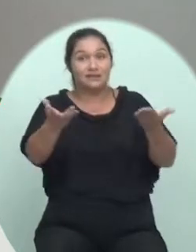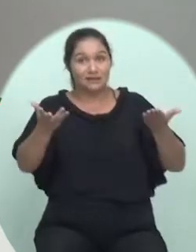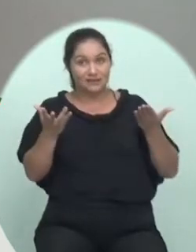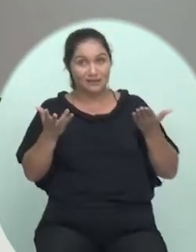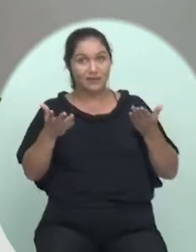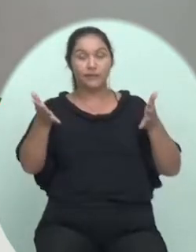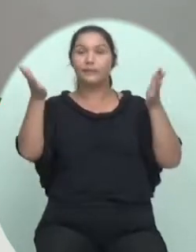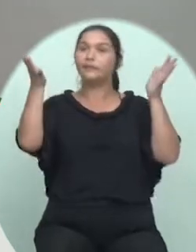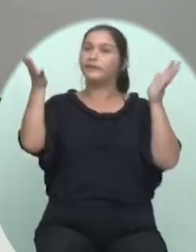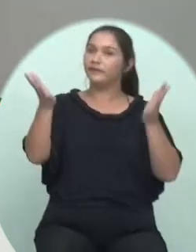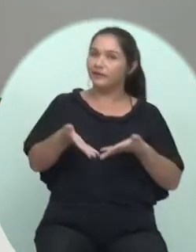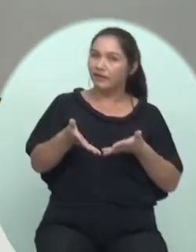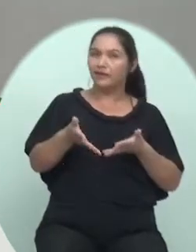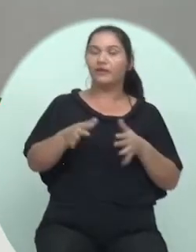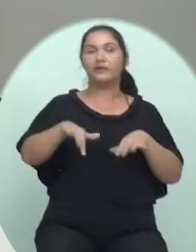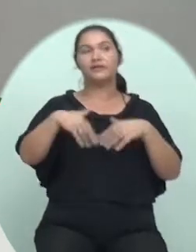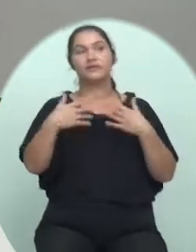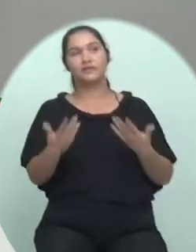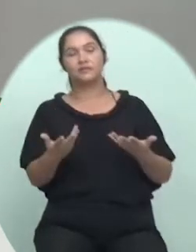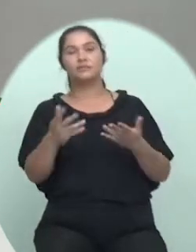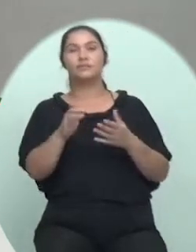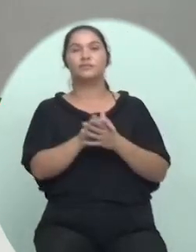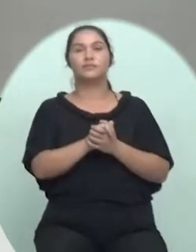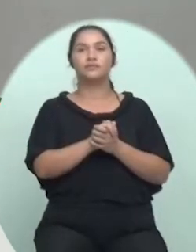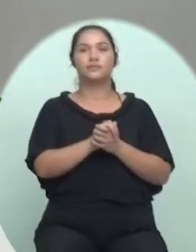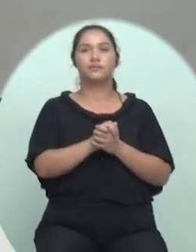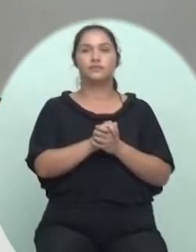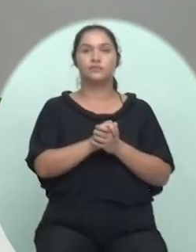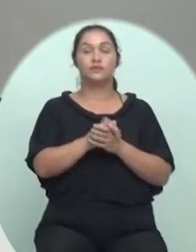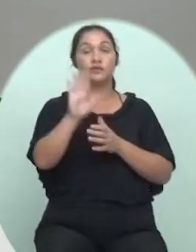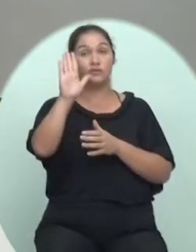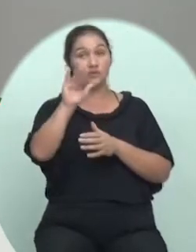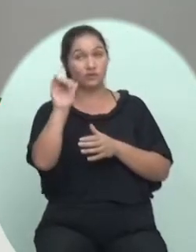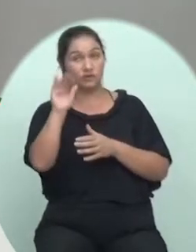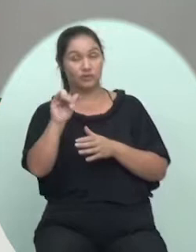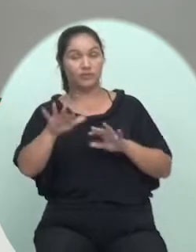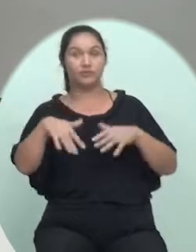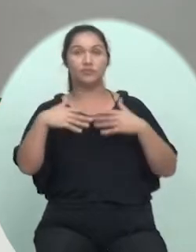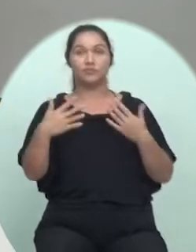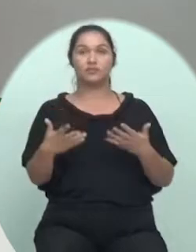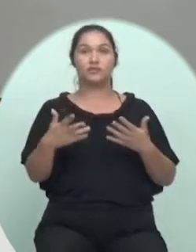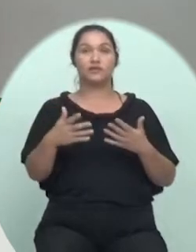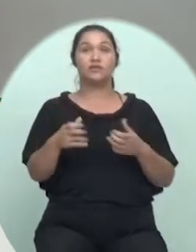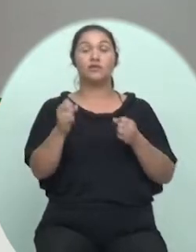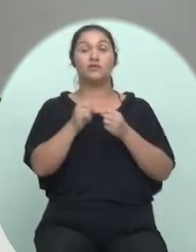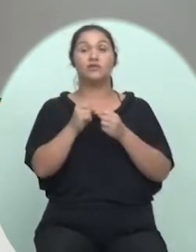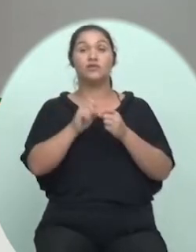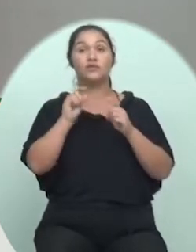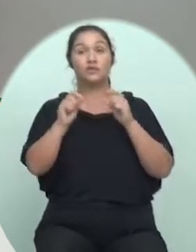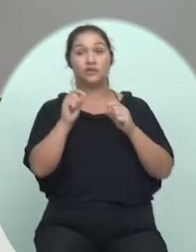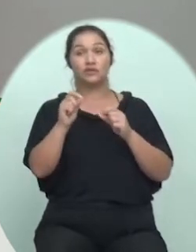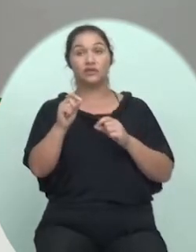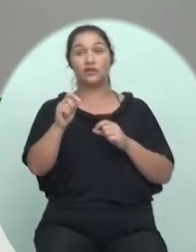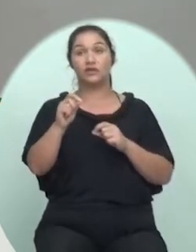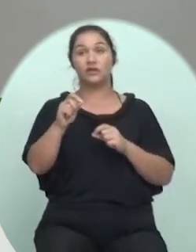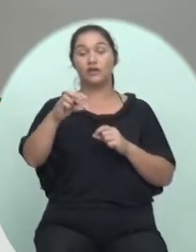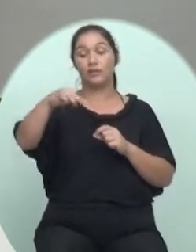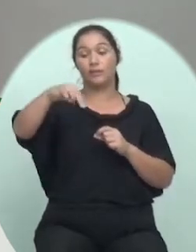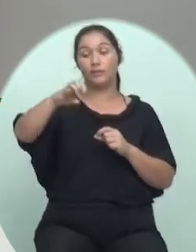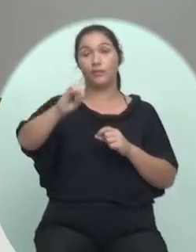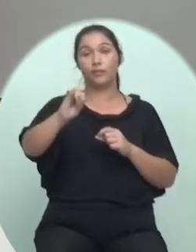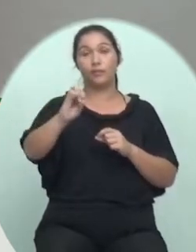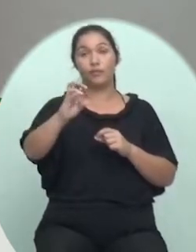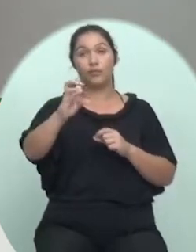de Zoonoses e atuar na castração e identificação por meio de microchipagem dos animais errantes, animais de rua aqui do nosso